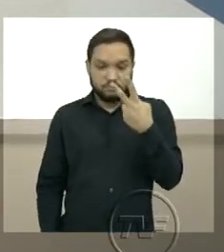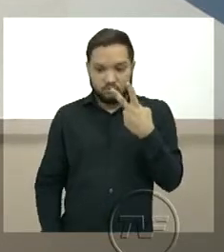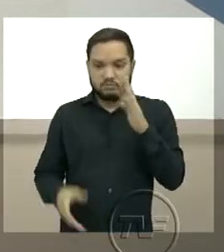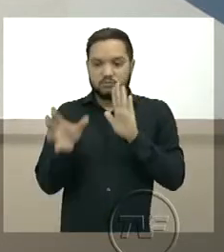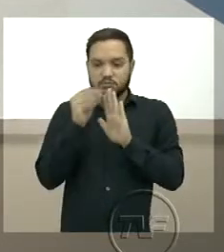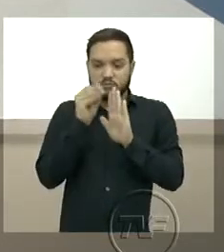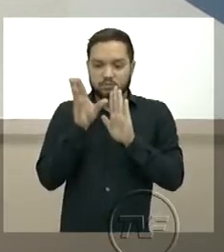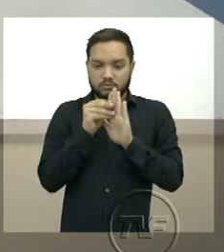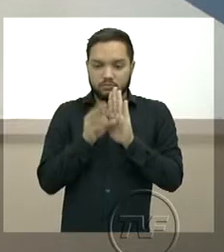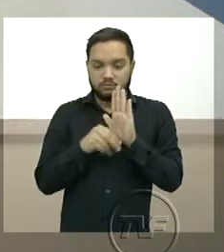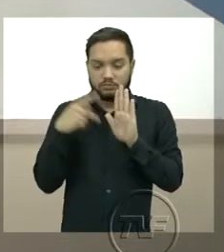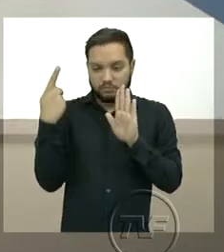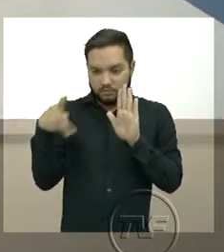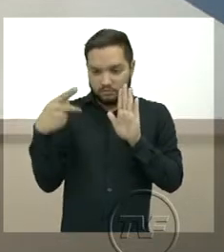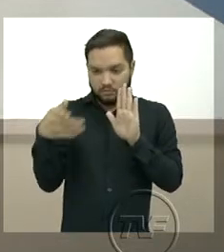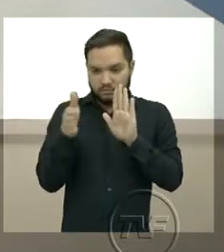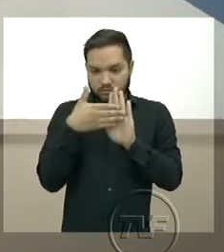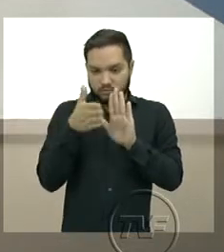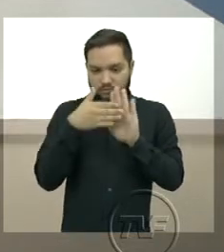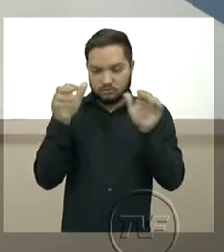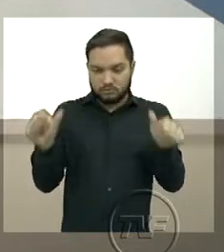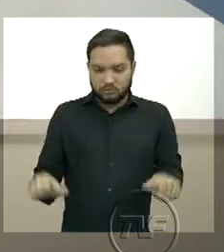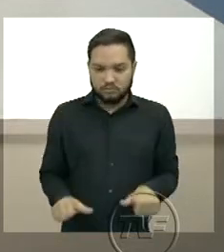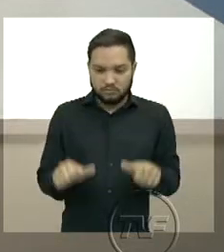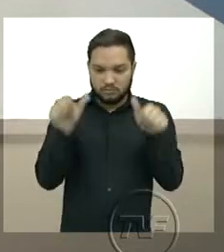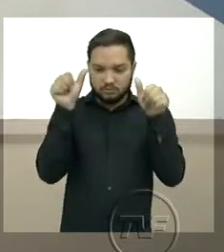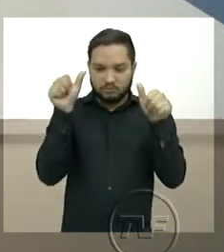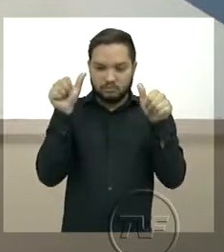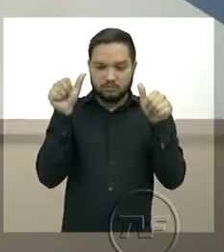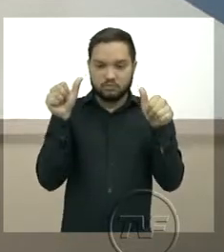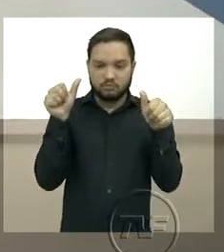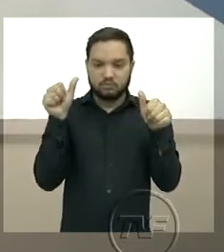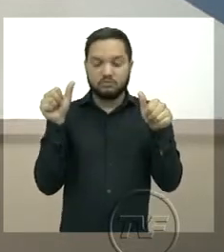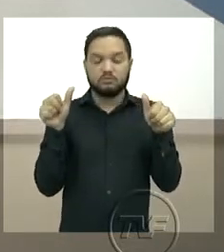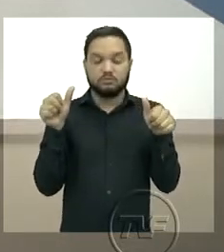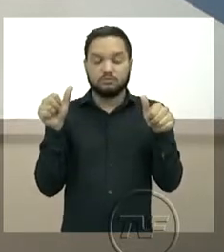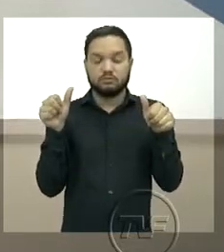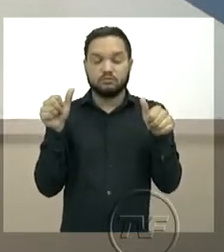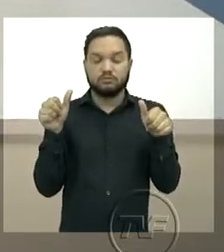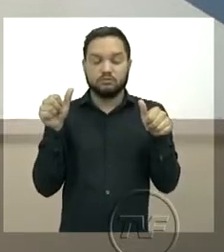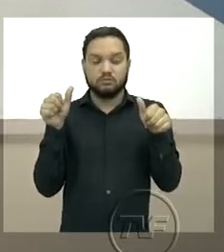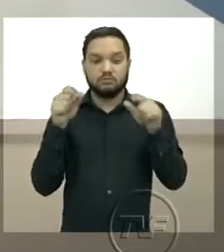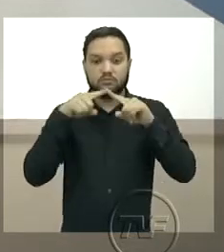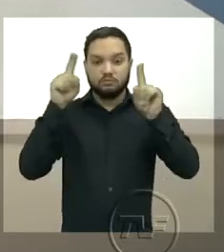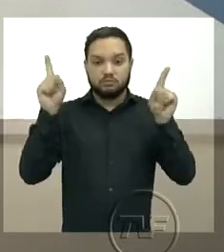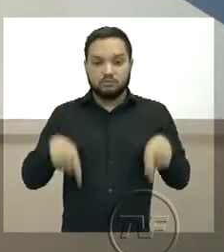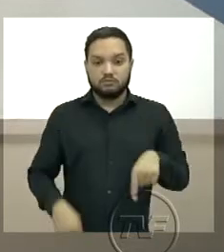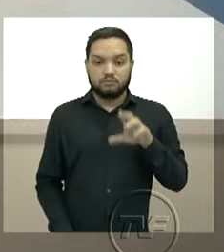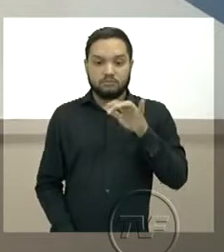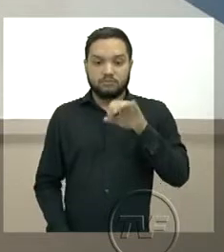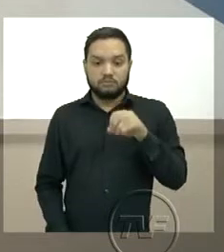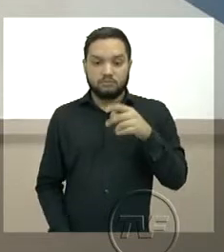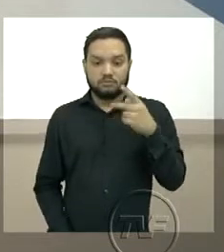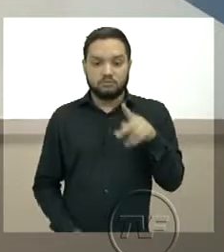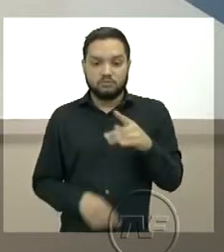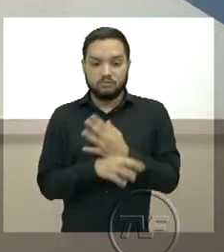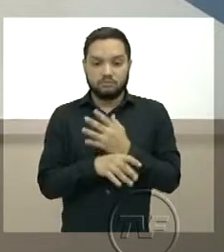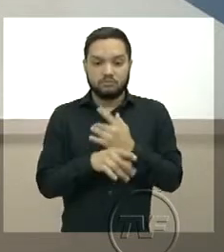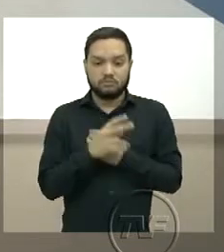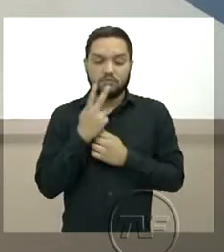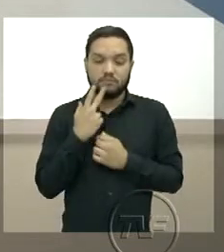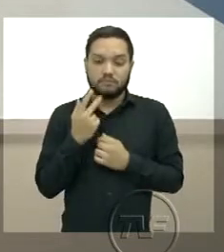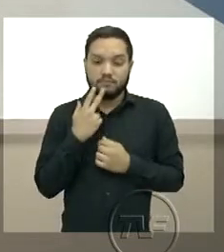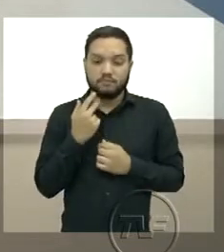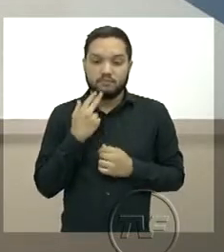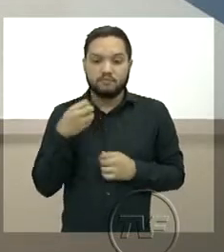né? Propostas de melhoramento, de aprimoramento do Código de Obras e Posturas da cidade. Começando o